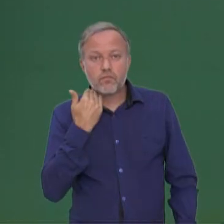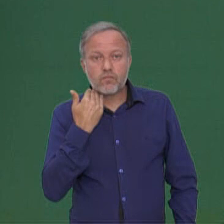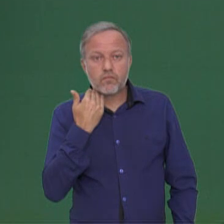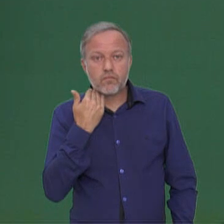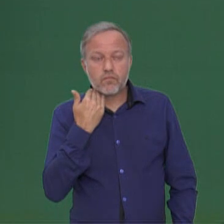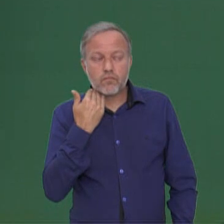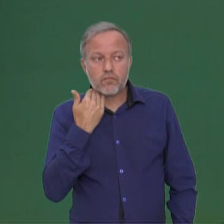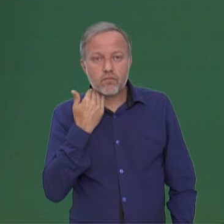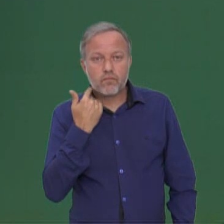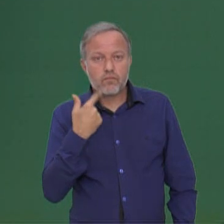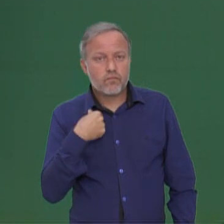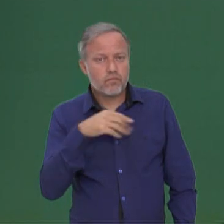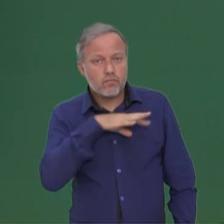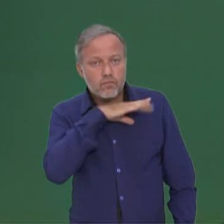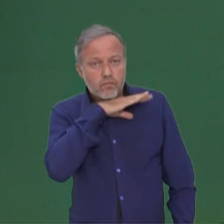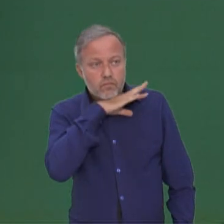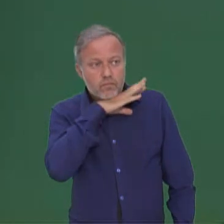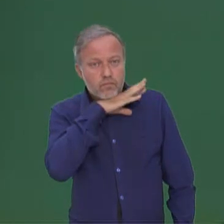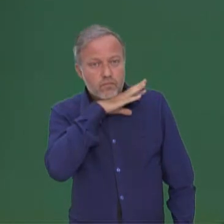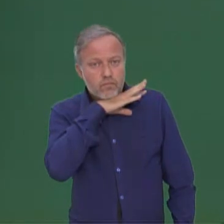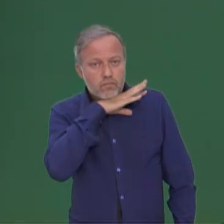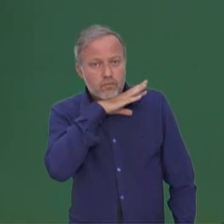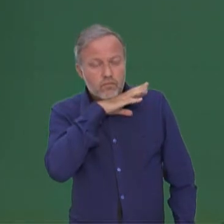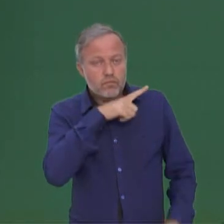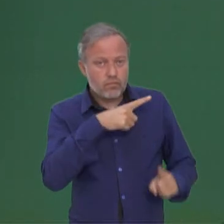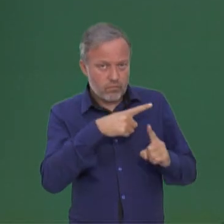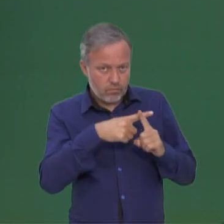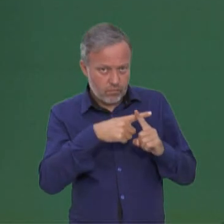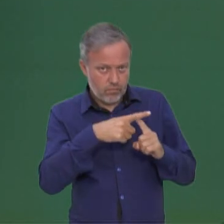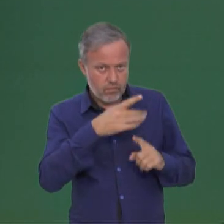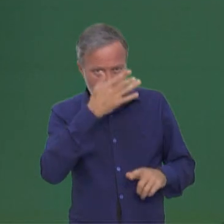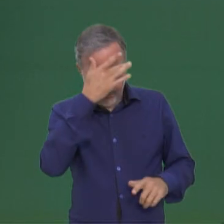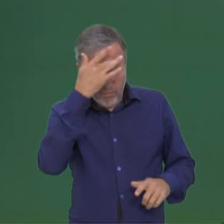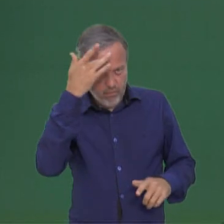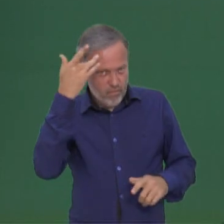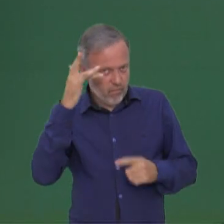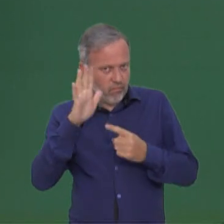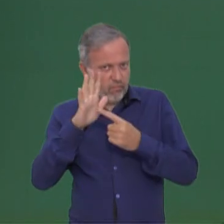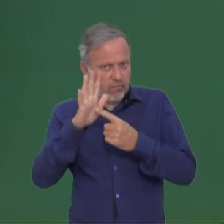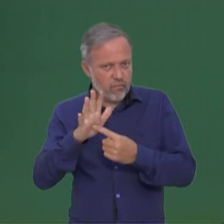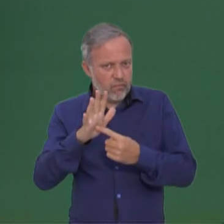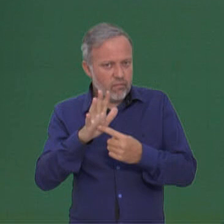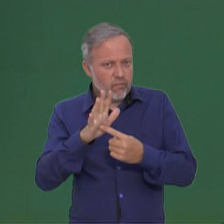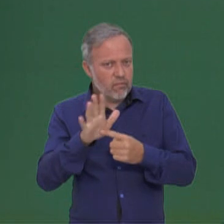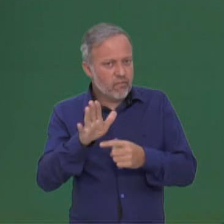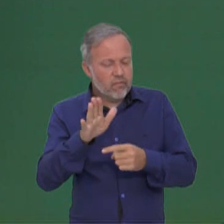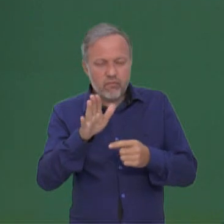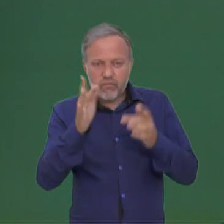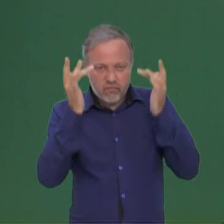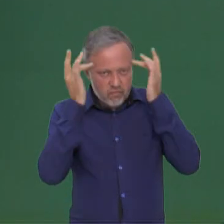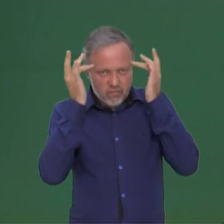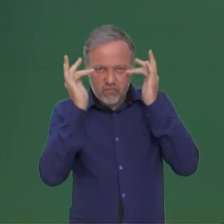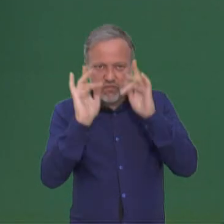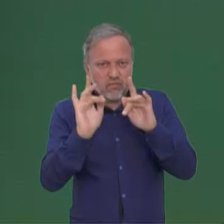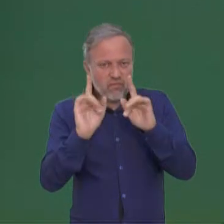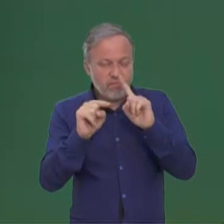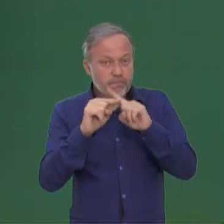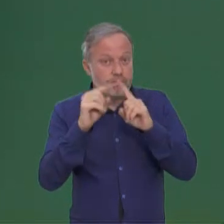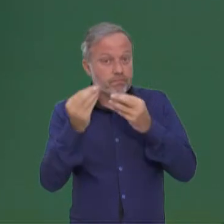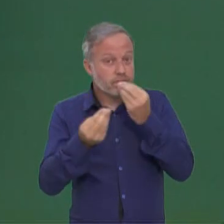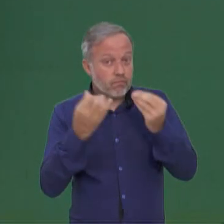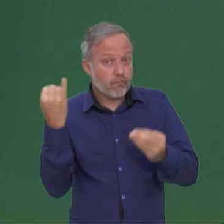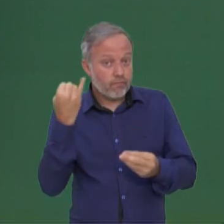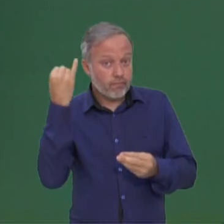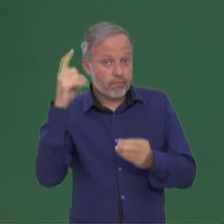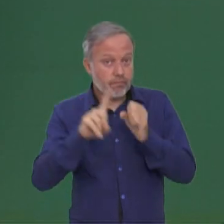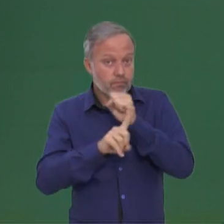Isso é bem ruim, porque a pessoa às vezes deixa um legado muito grande e acaba nem sabendo, né? O quão importante